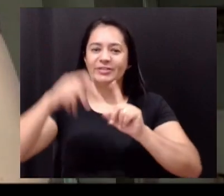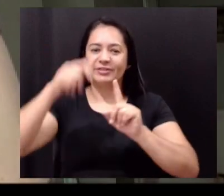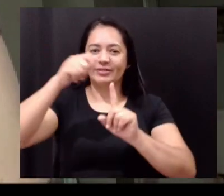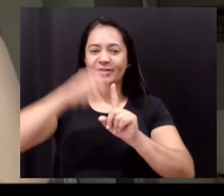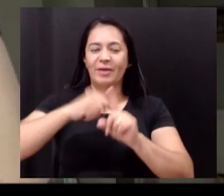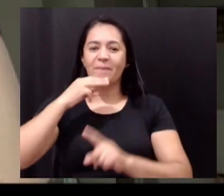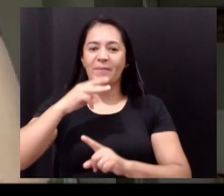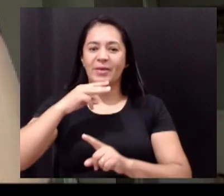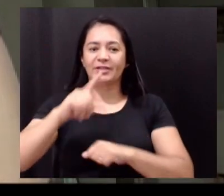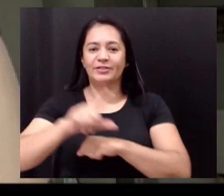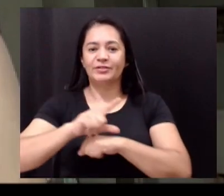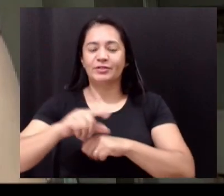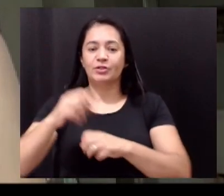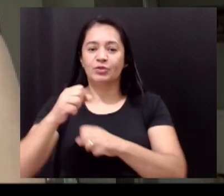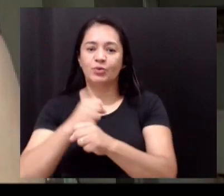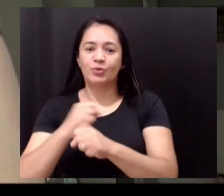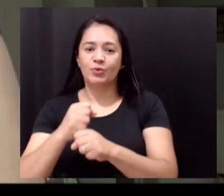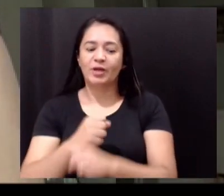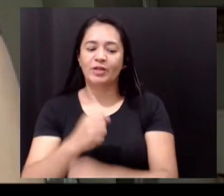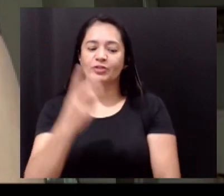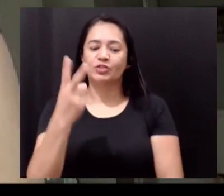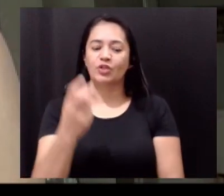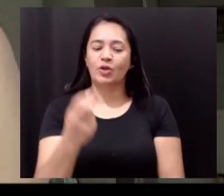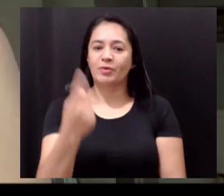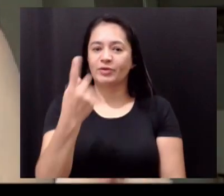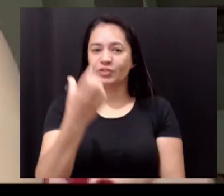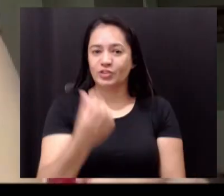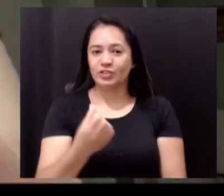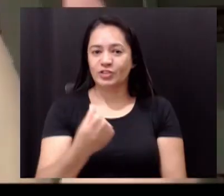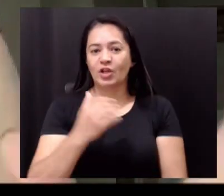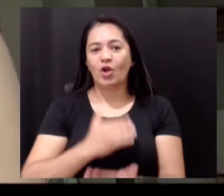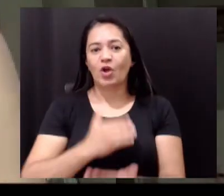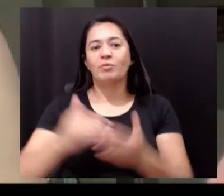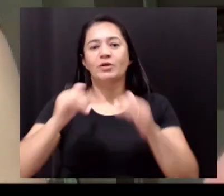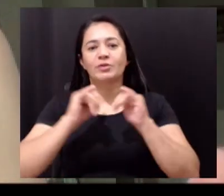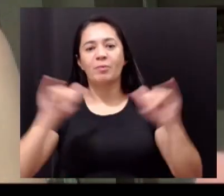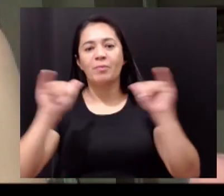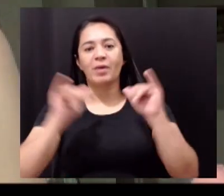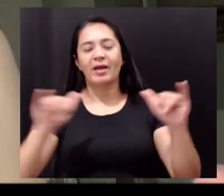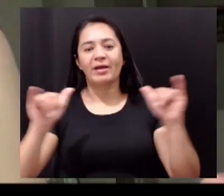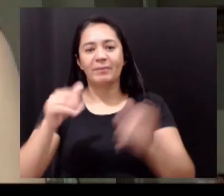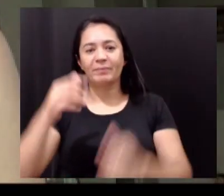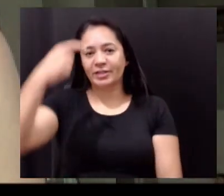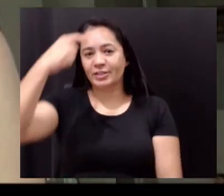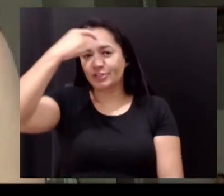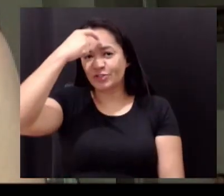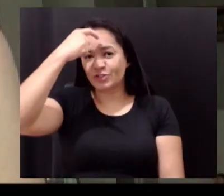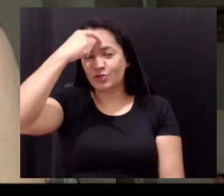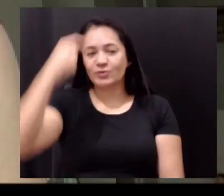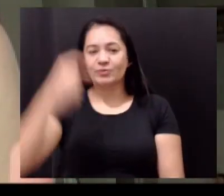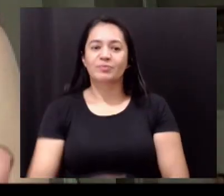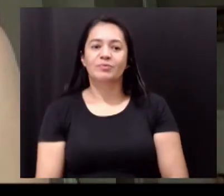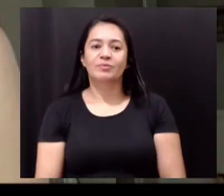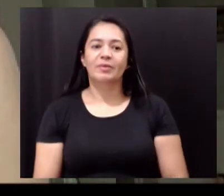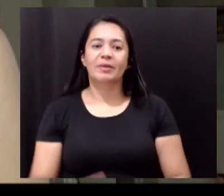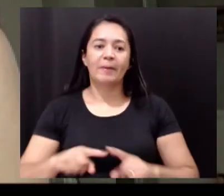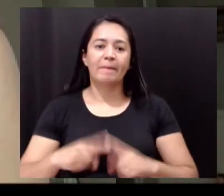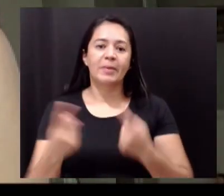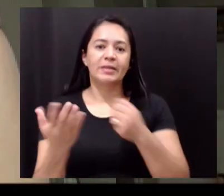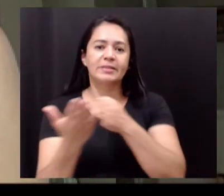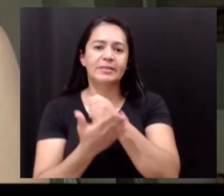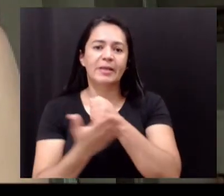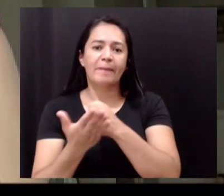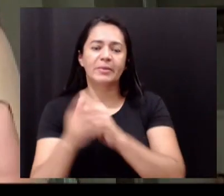2016 é realizada essa campanha de conscientização. E qual que é a base dessa campanha? É